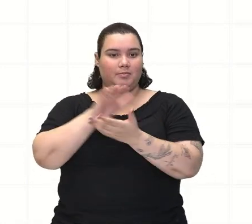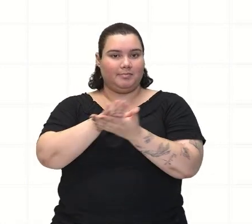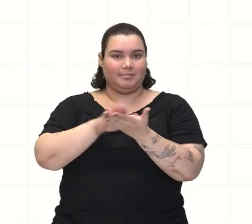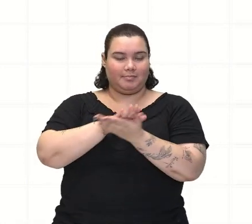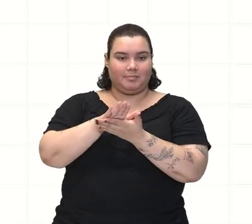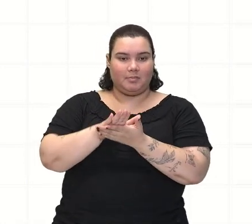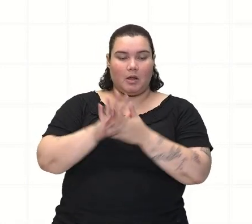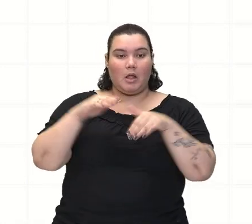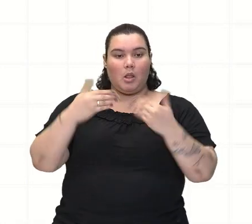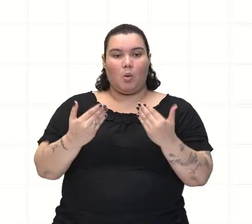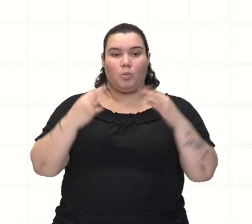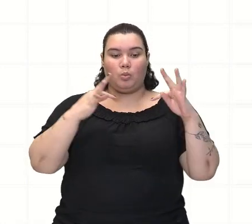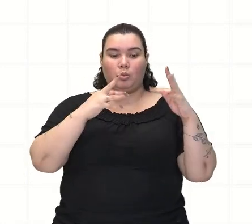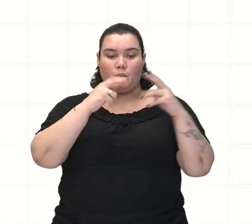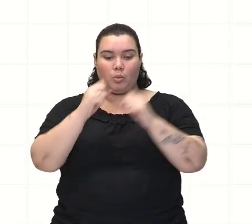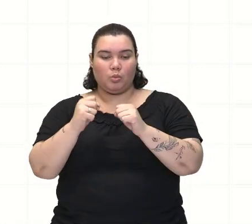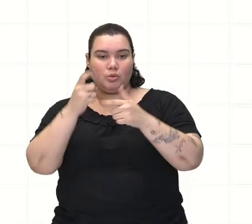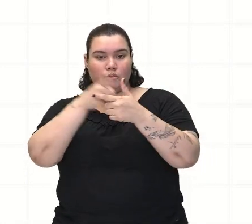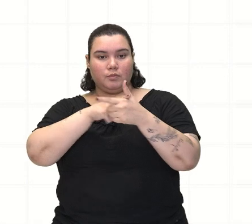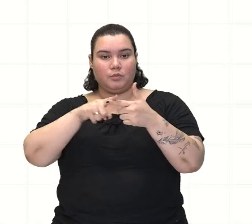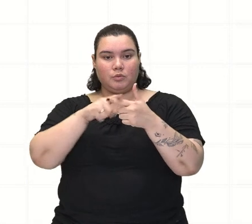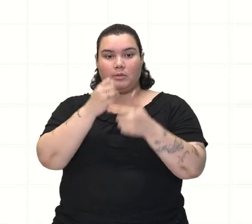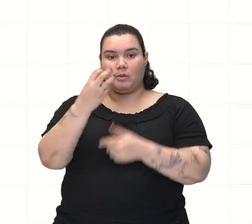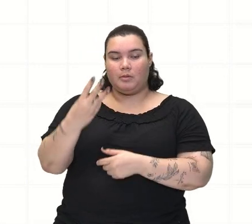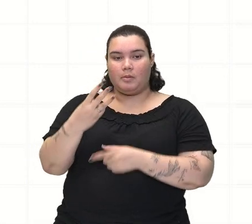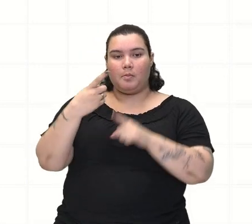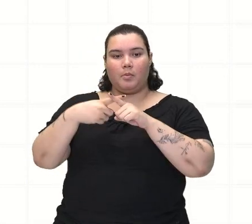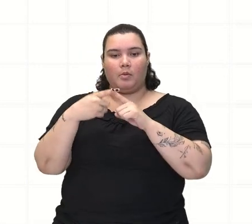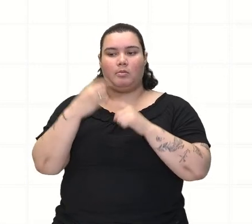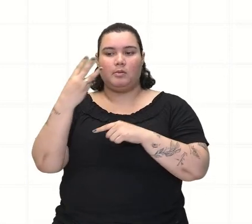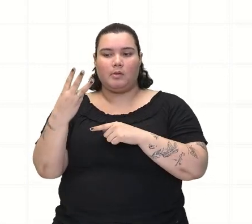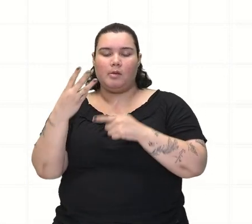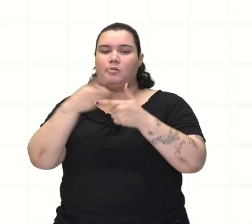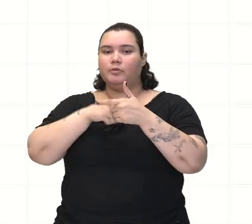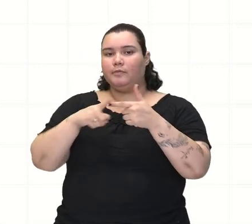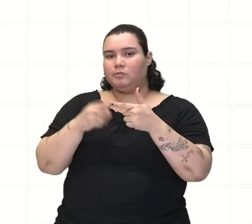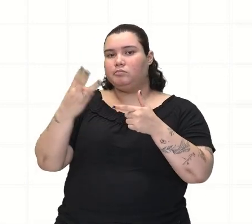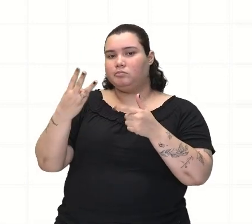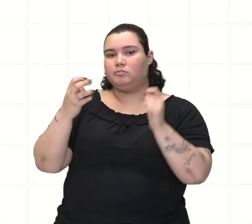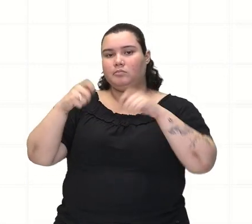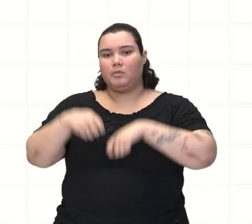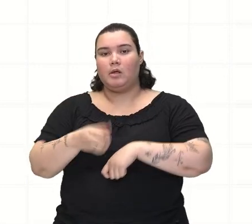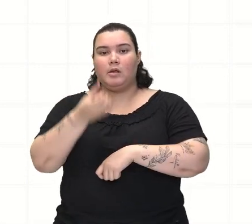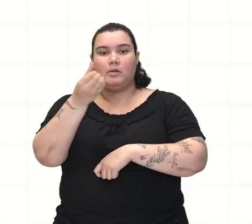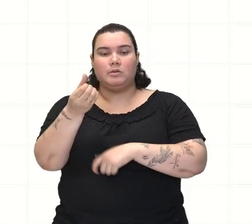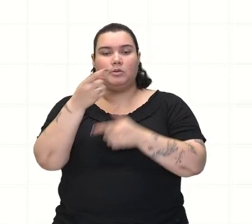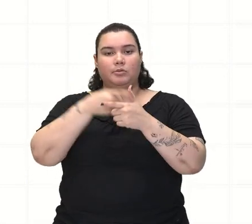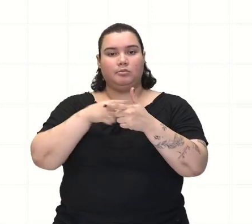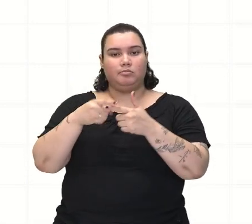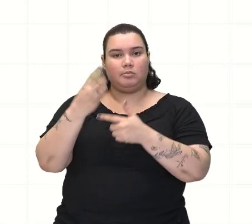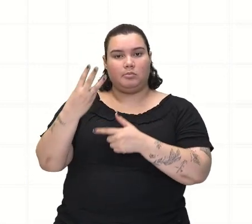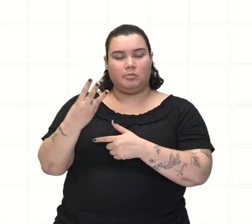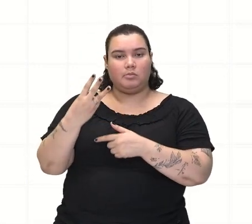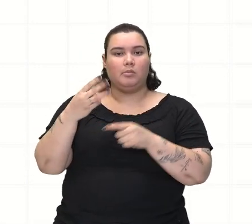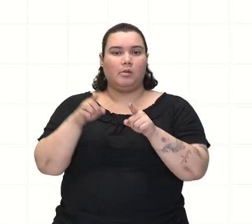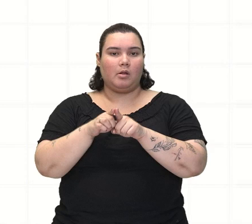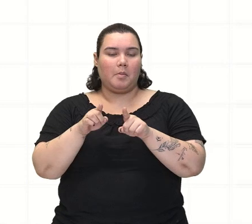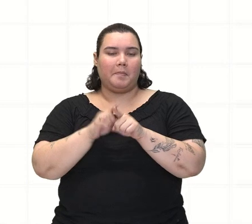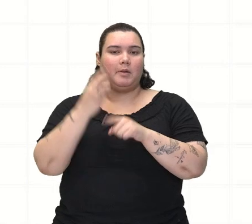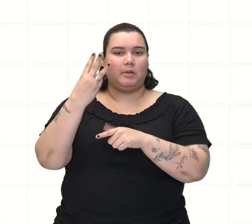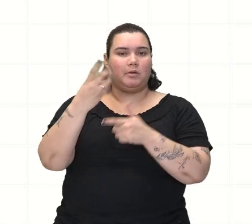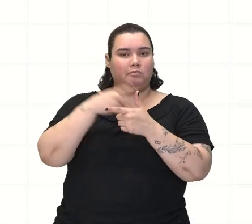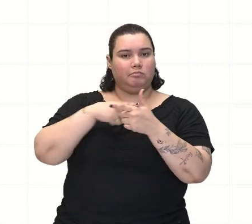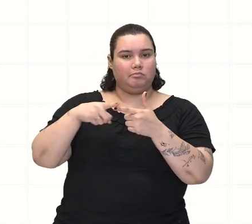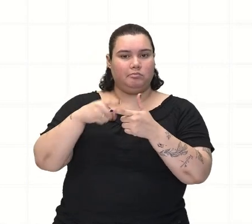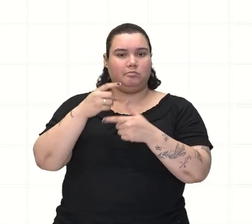vou dividir todo mundo por 3, ó, porque 3 eu posso dividir por 3, 6 eu posso dividir por 3 e 3 eu posso dividir